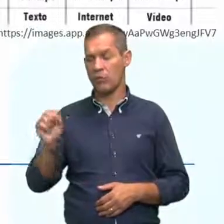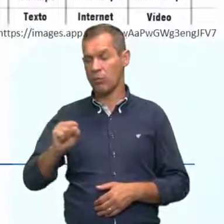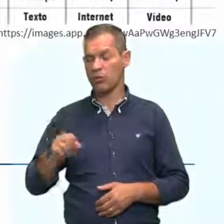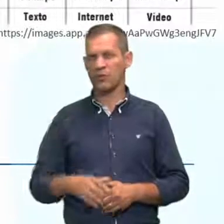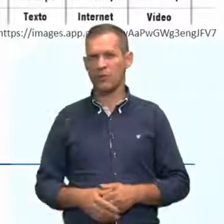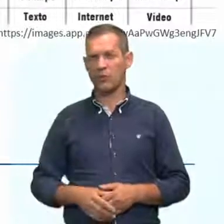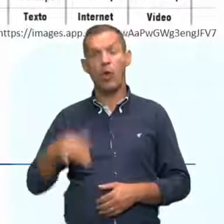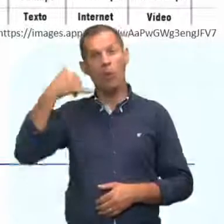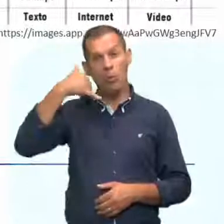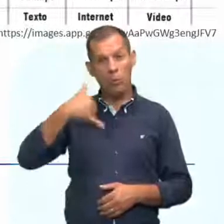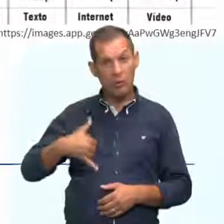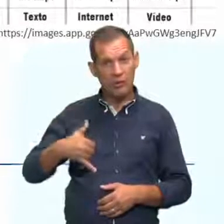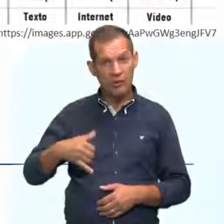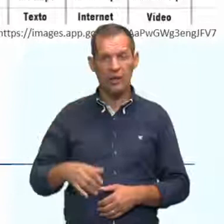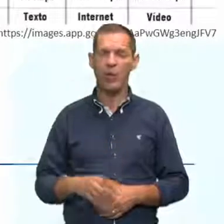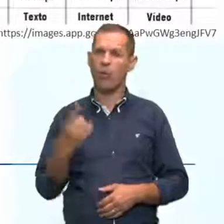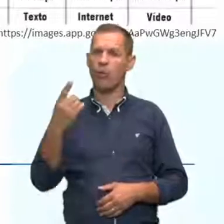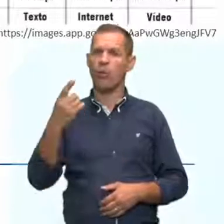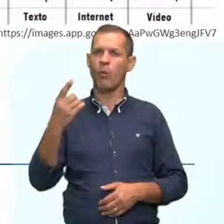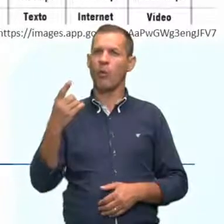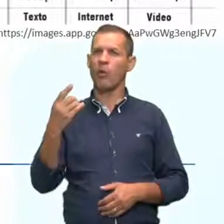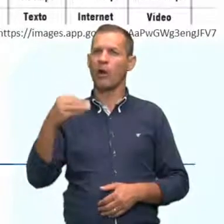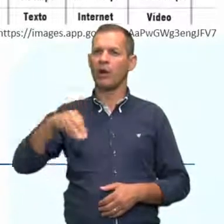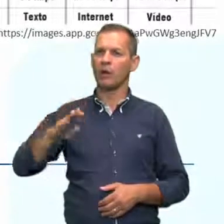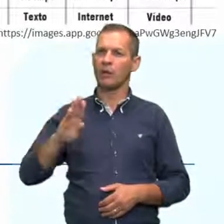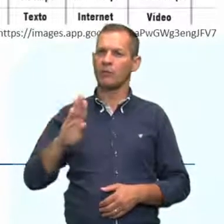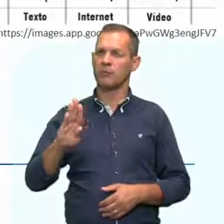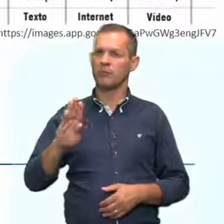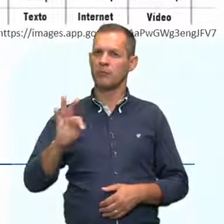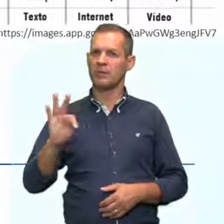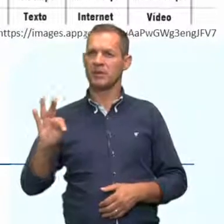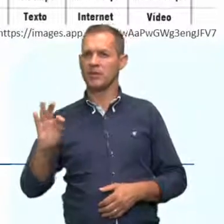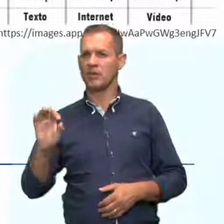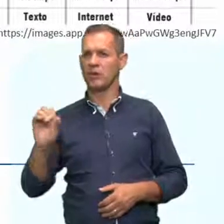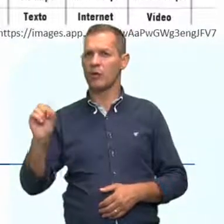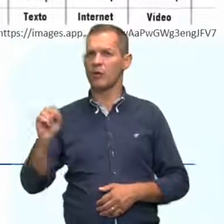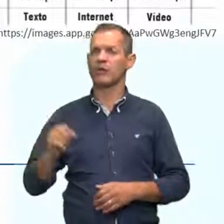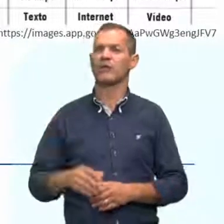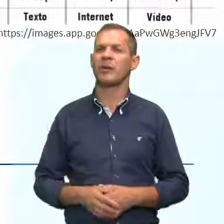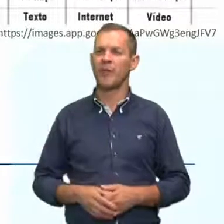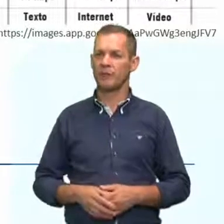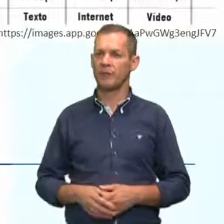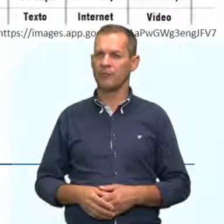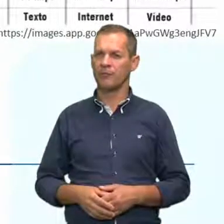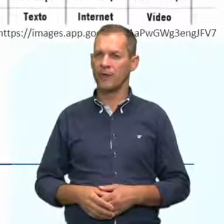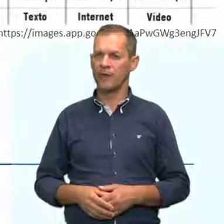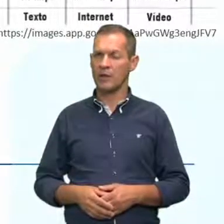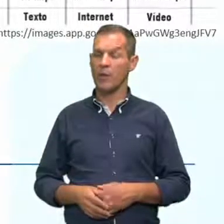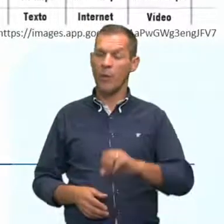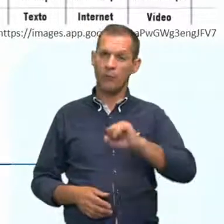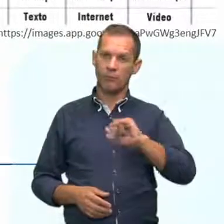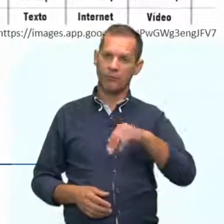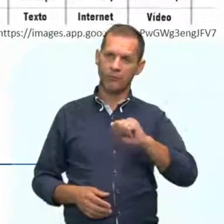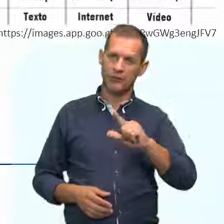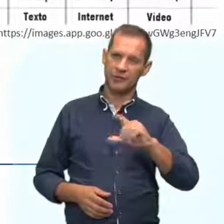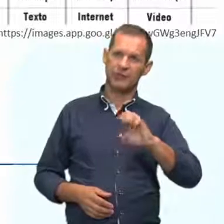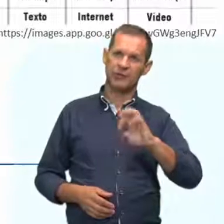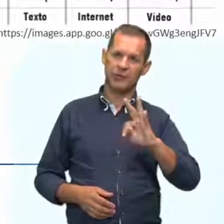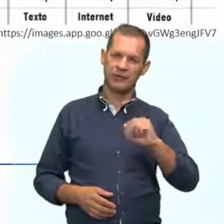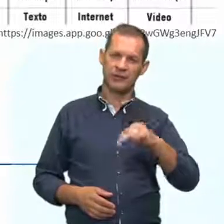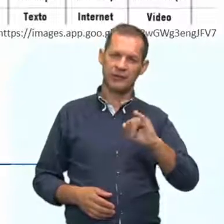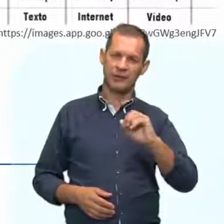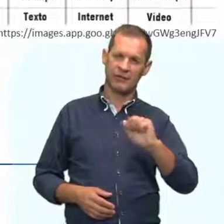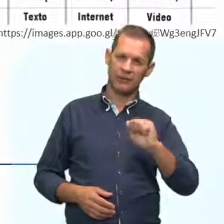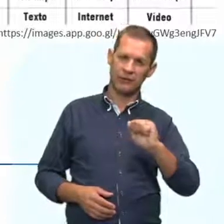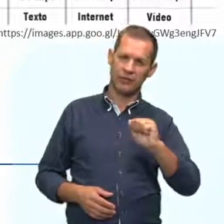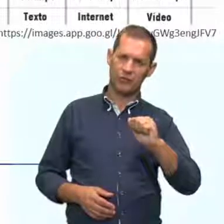e 1 megabit por segundo para sinal estacionário. Então, é um avanço muito grande.